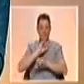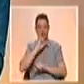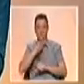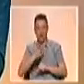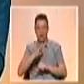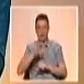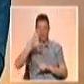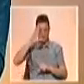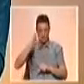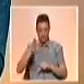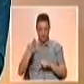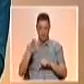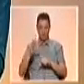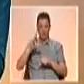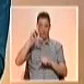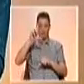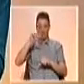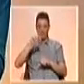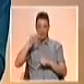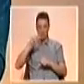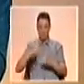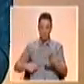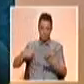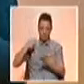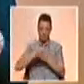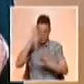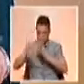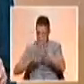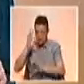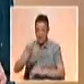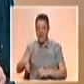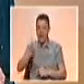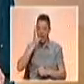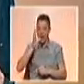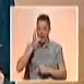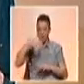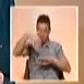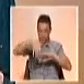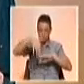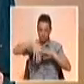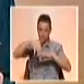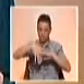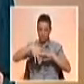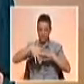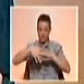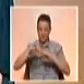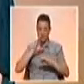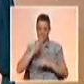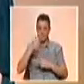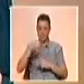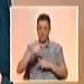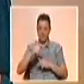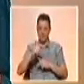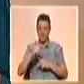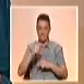saber que também custa muito dinheiro tratar a água que nós mandamos pela banca abaixo. Não vou dizer que é tanto